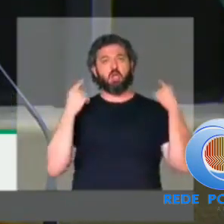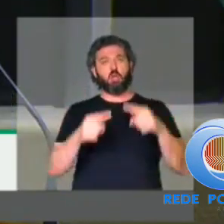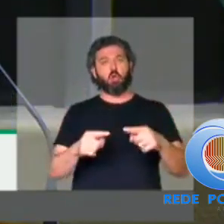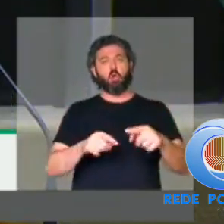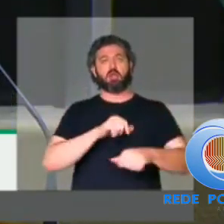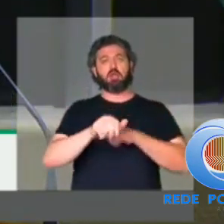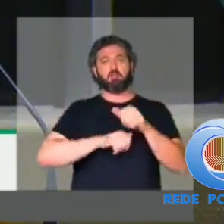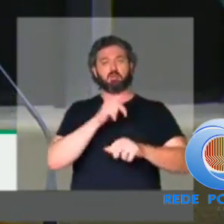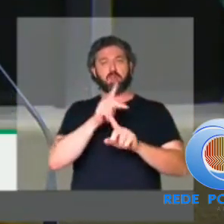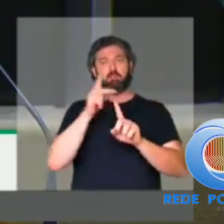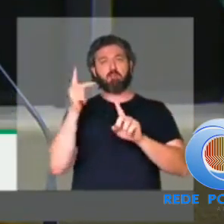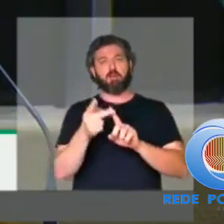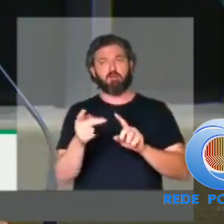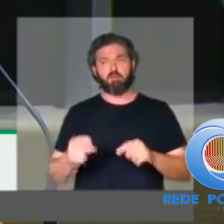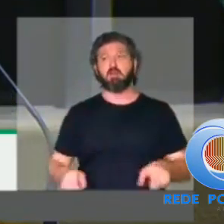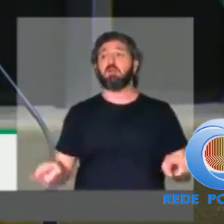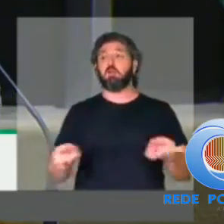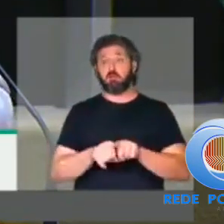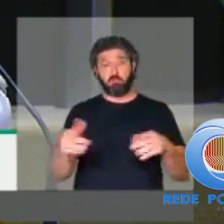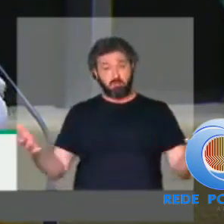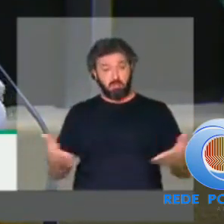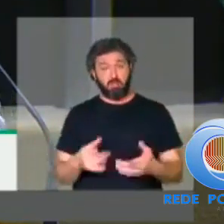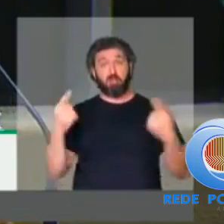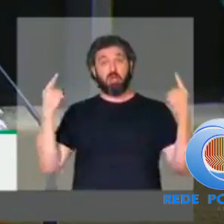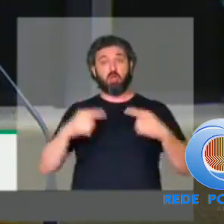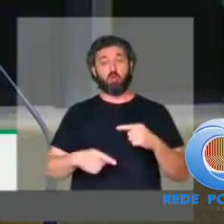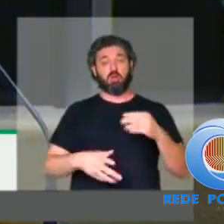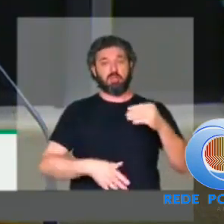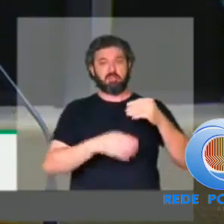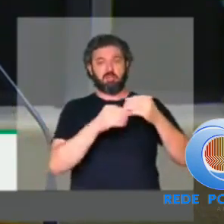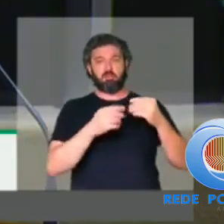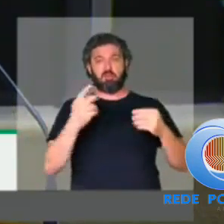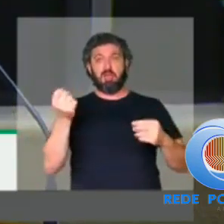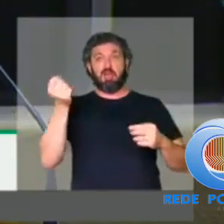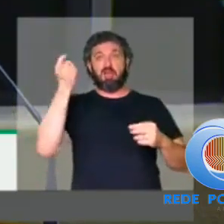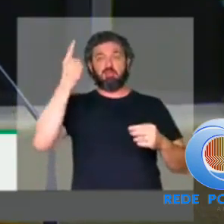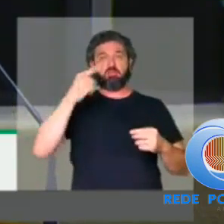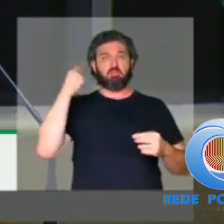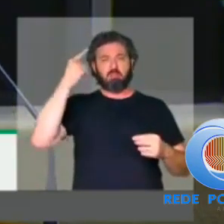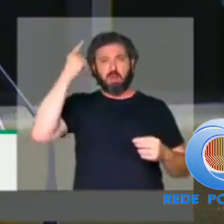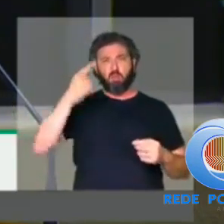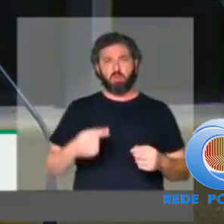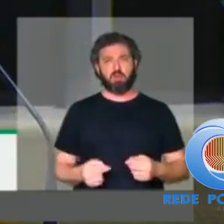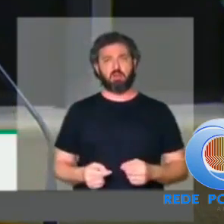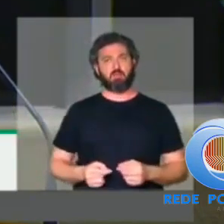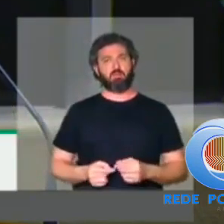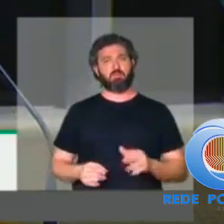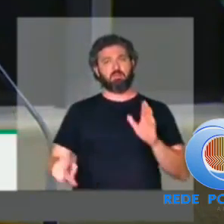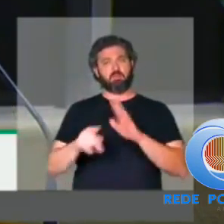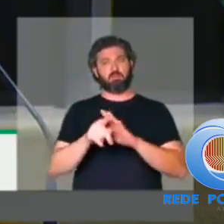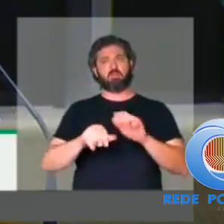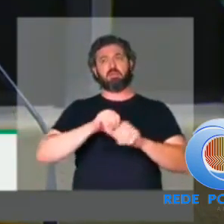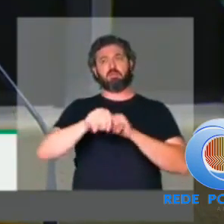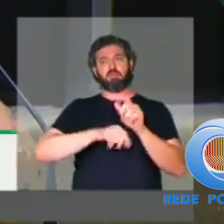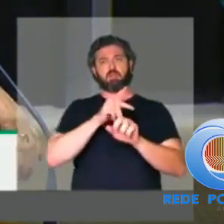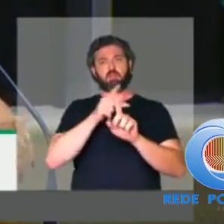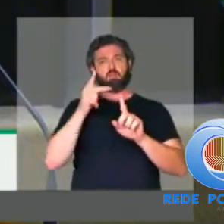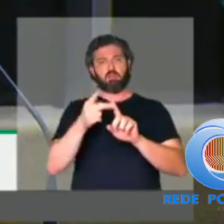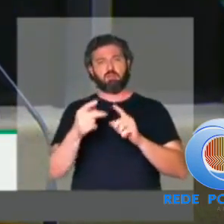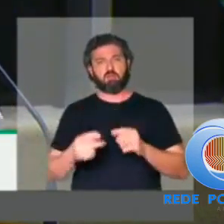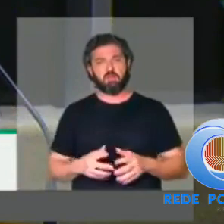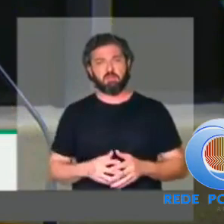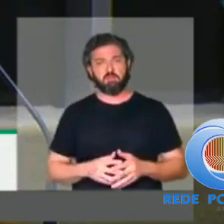a reforma da Previdência e agora contra essa complementação absurda da reforma